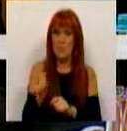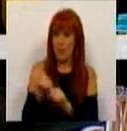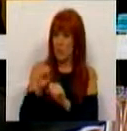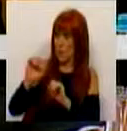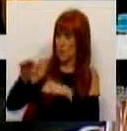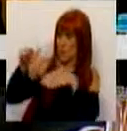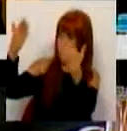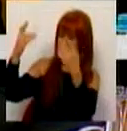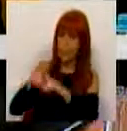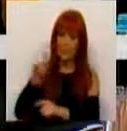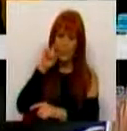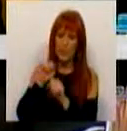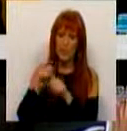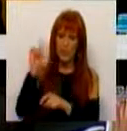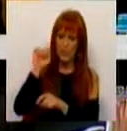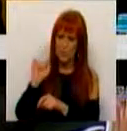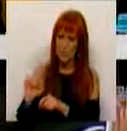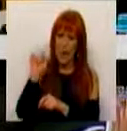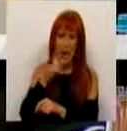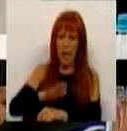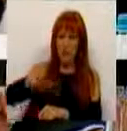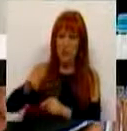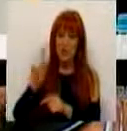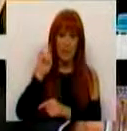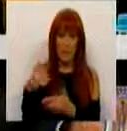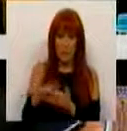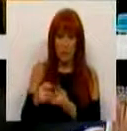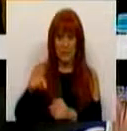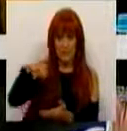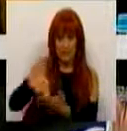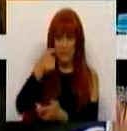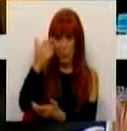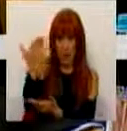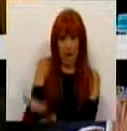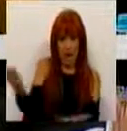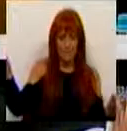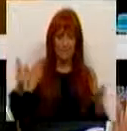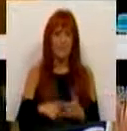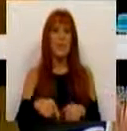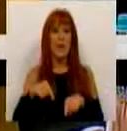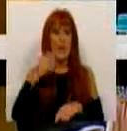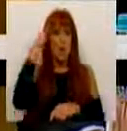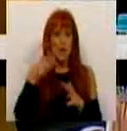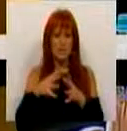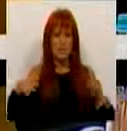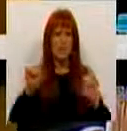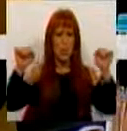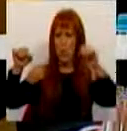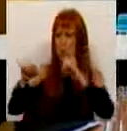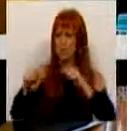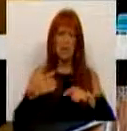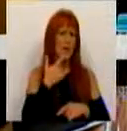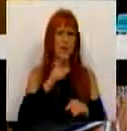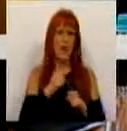função primacial de preservação dos valores naturais valorizados com a presença humana. Penso que é alargado o consenso de que